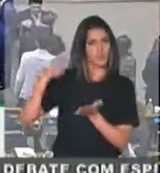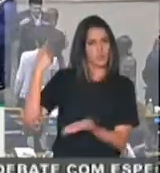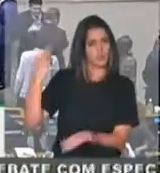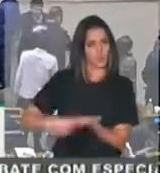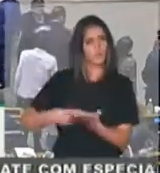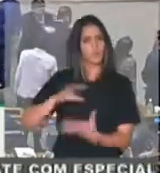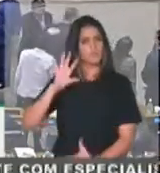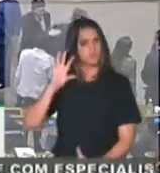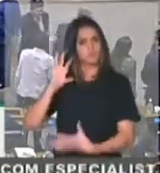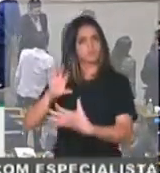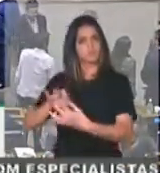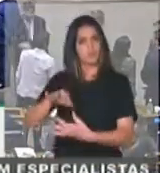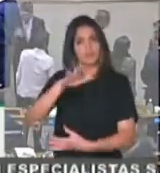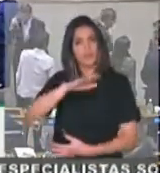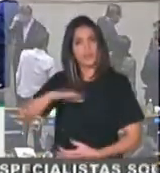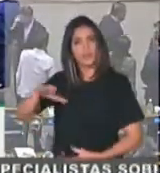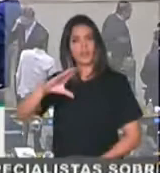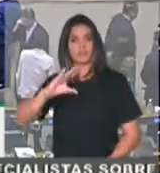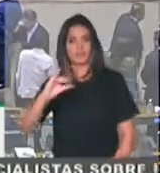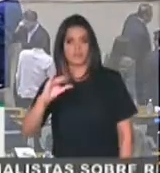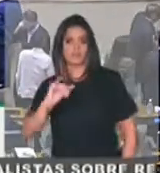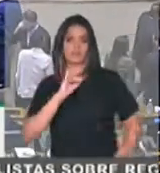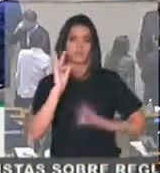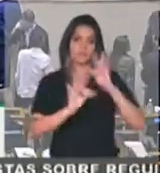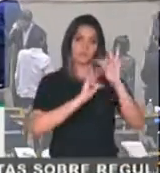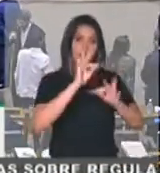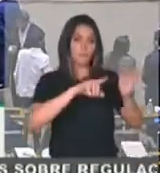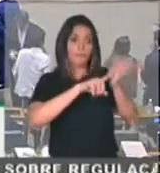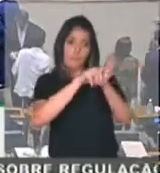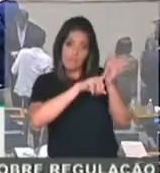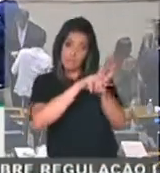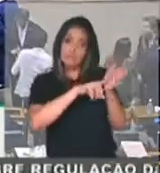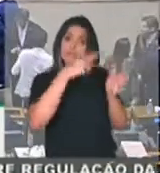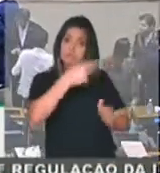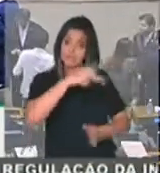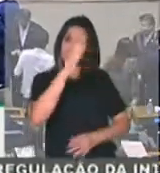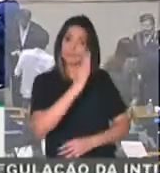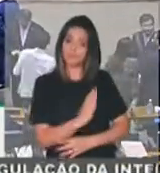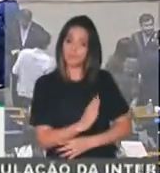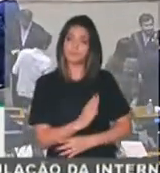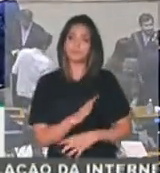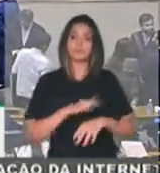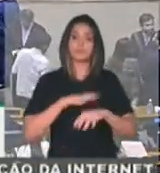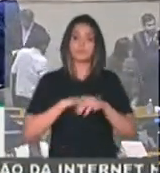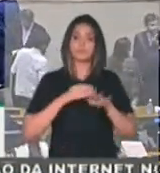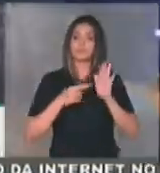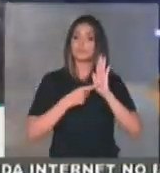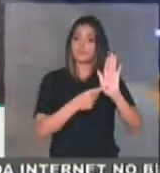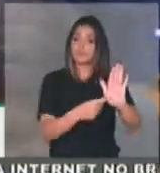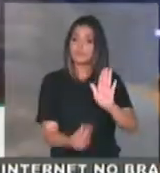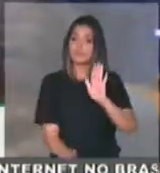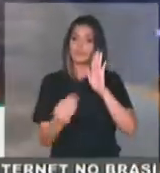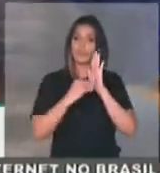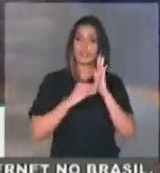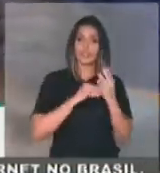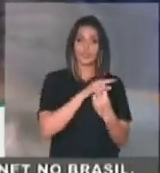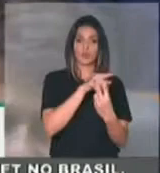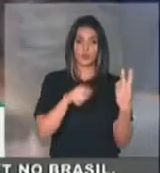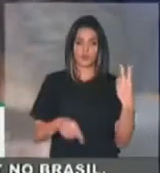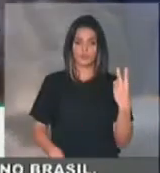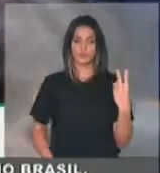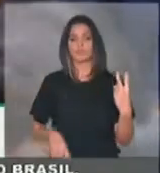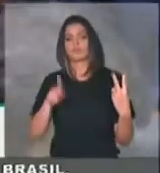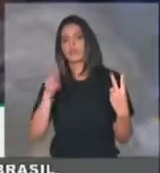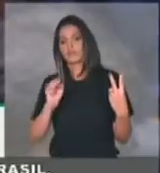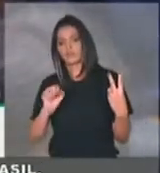longas datas com a ciência e tecnologia e com a pesquisa no Brasil. Eu apresentei duas emendas e o